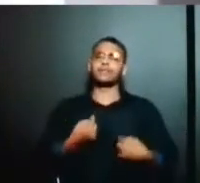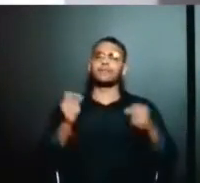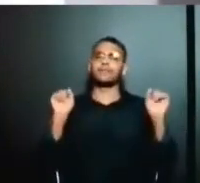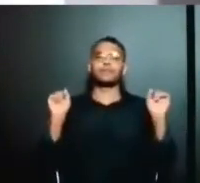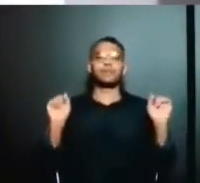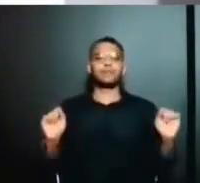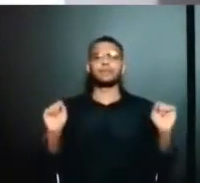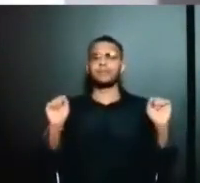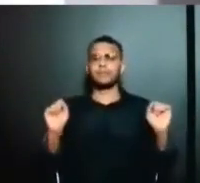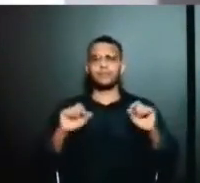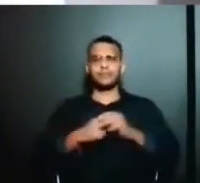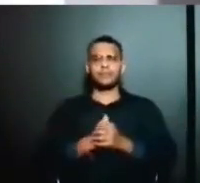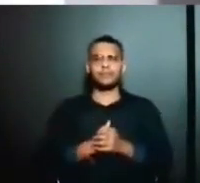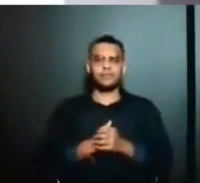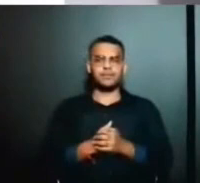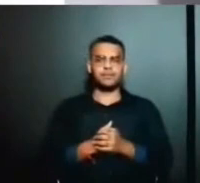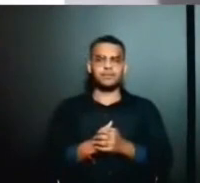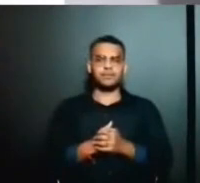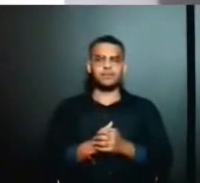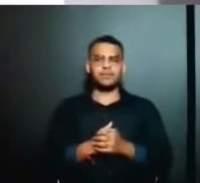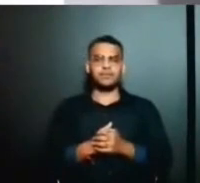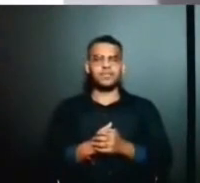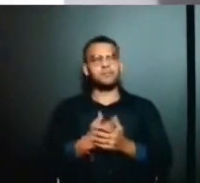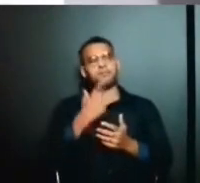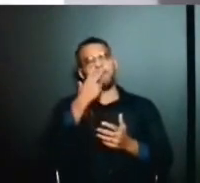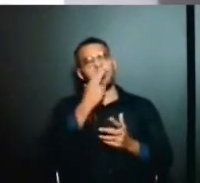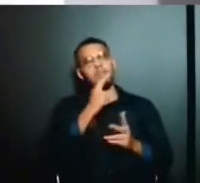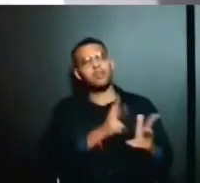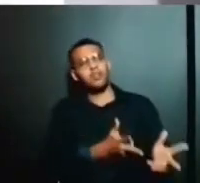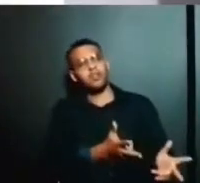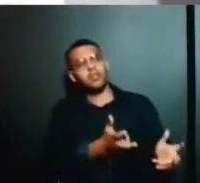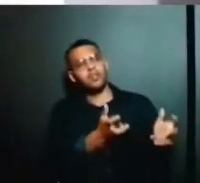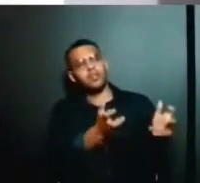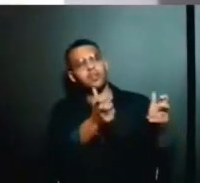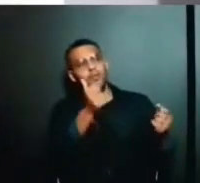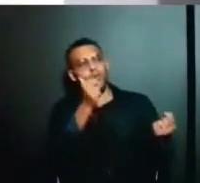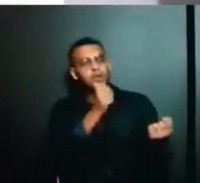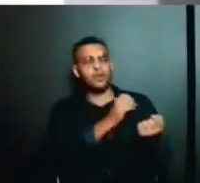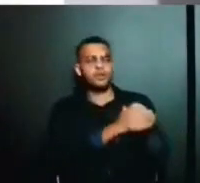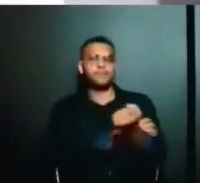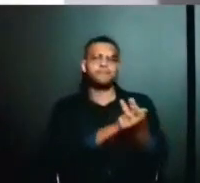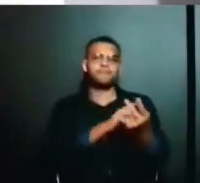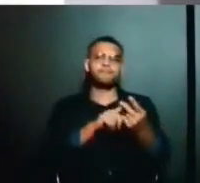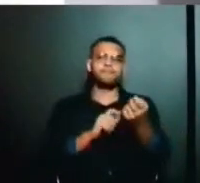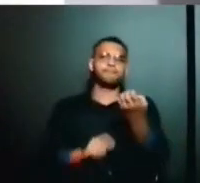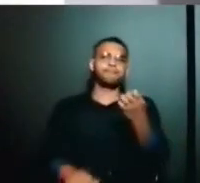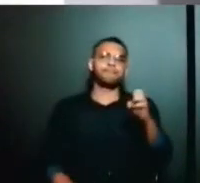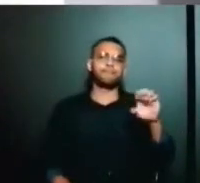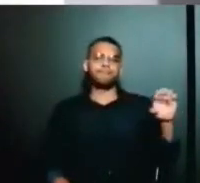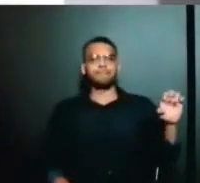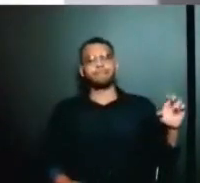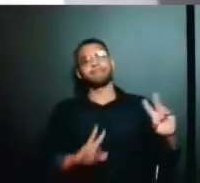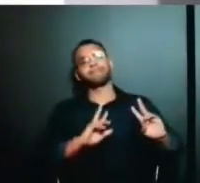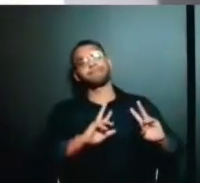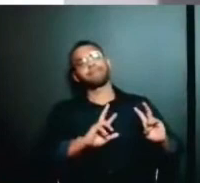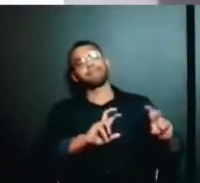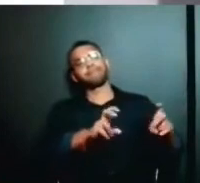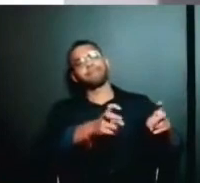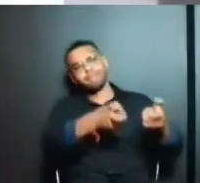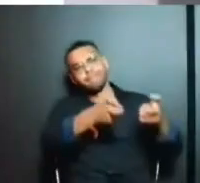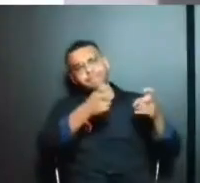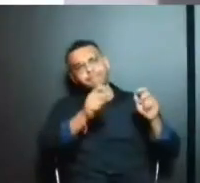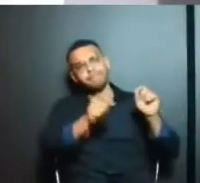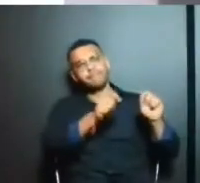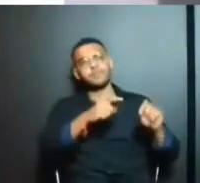que eles nos passam a impressão, a esquerda e o movimento feminista, de que há um certo